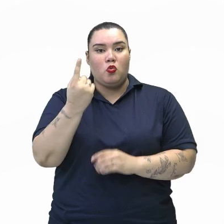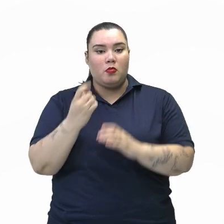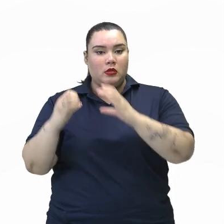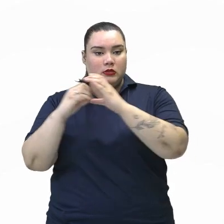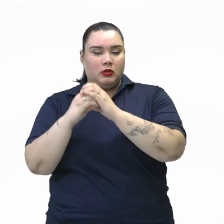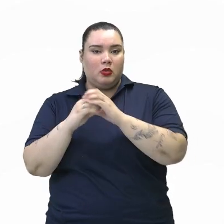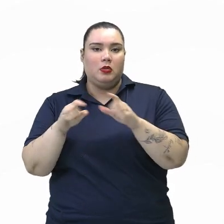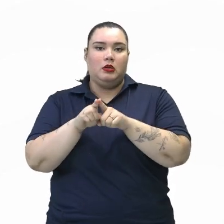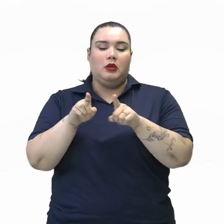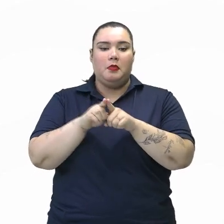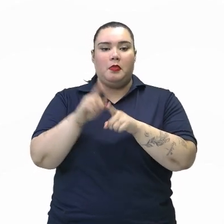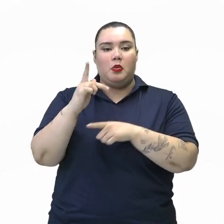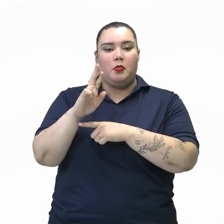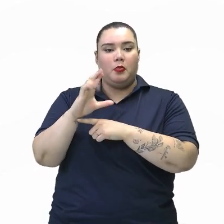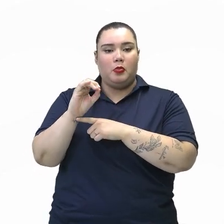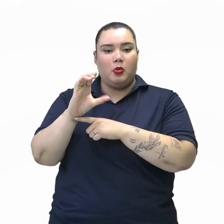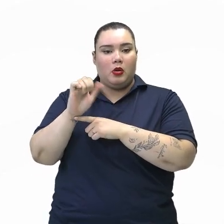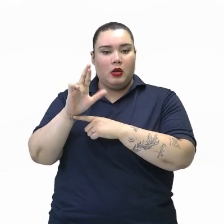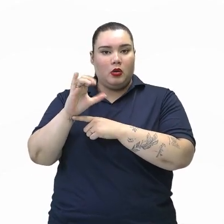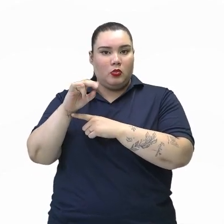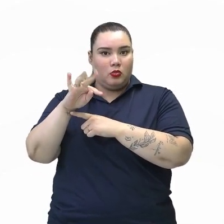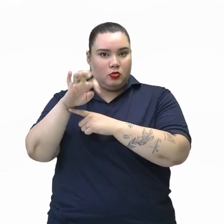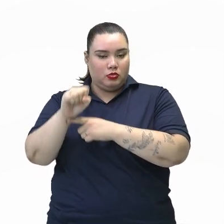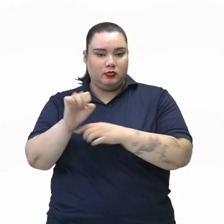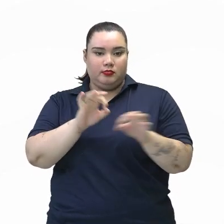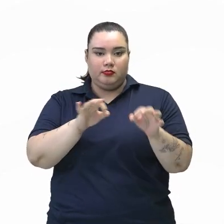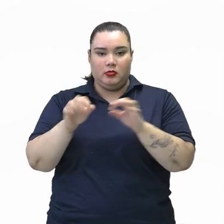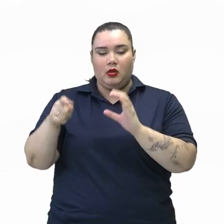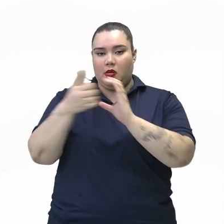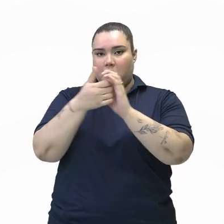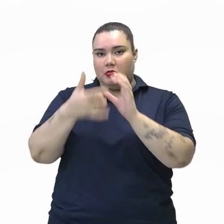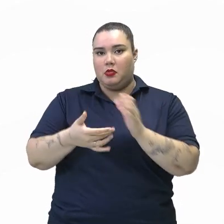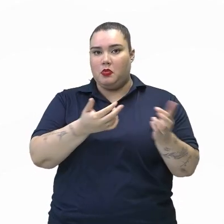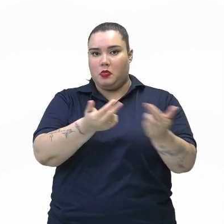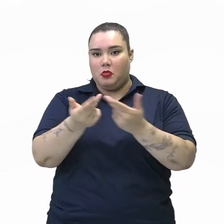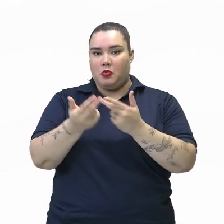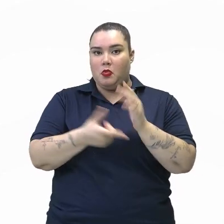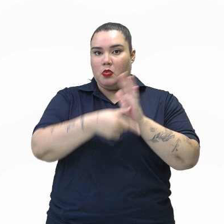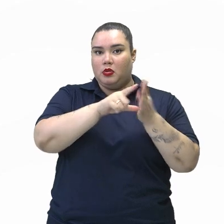e procariontes. Até aí, a característica é igual à do